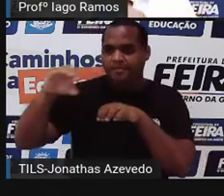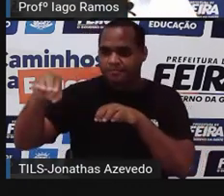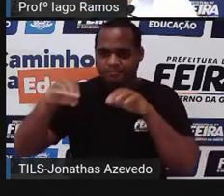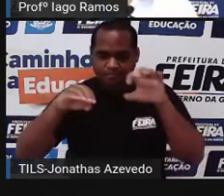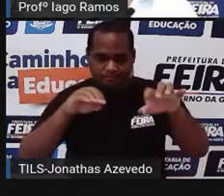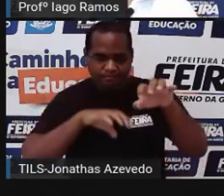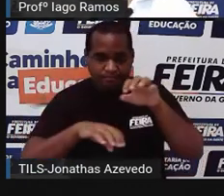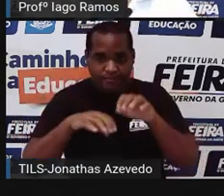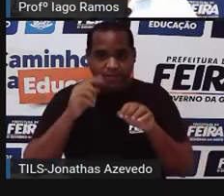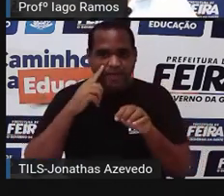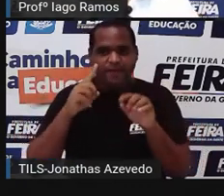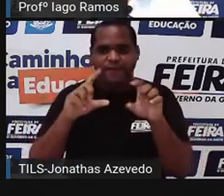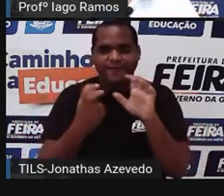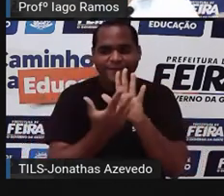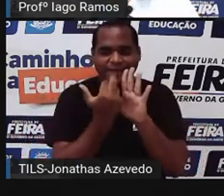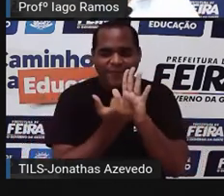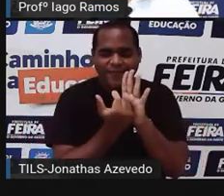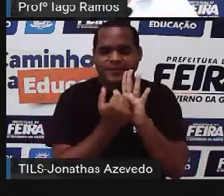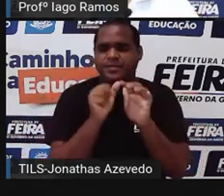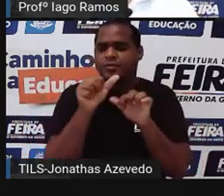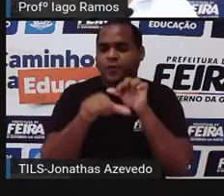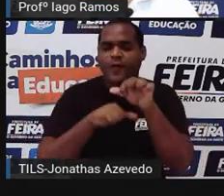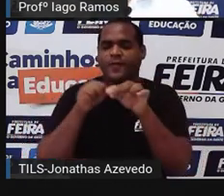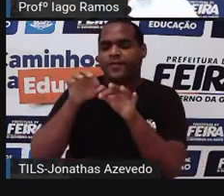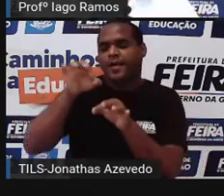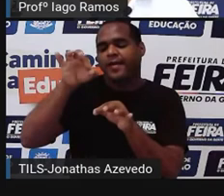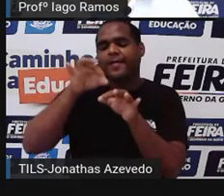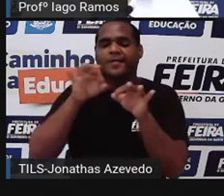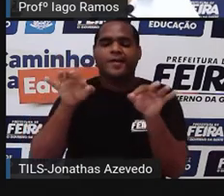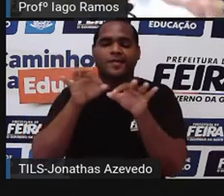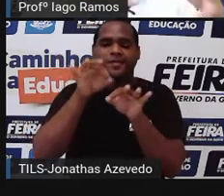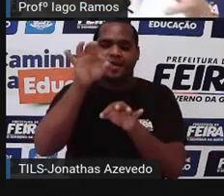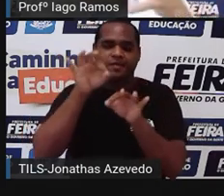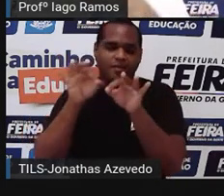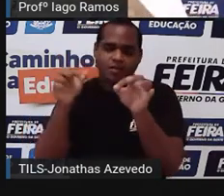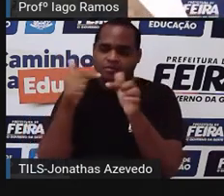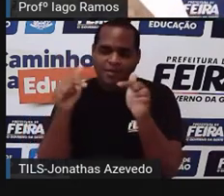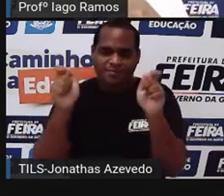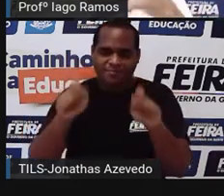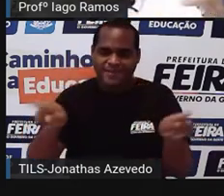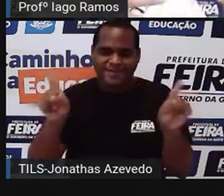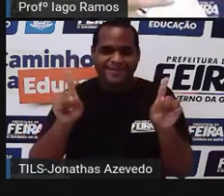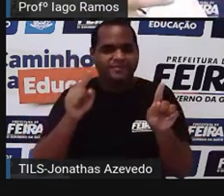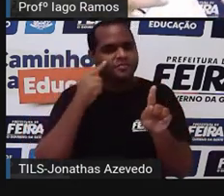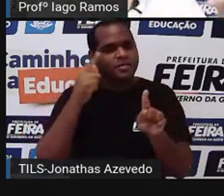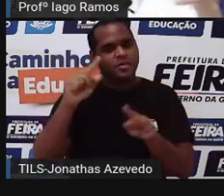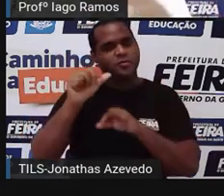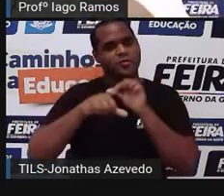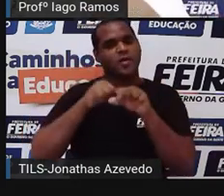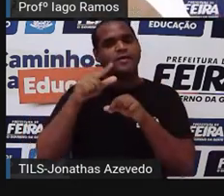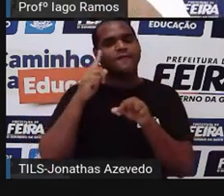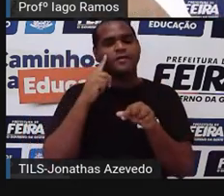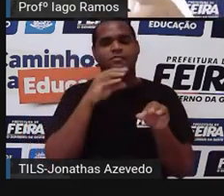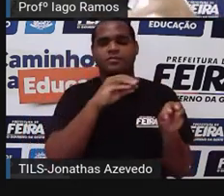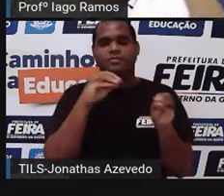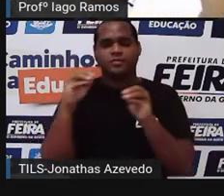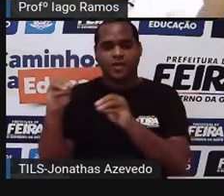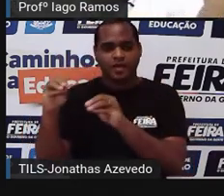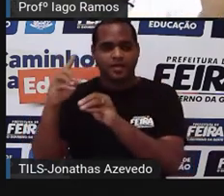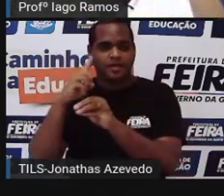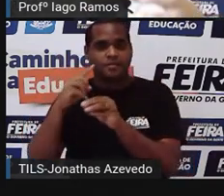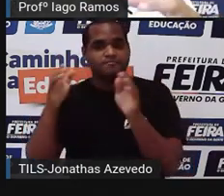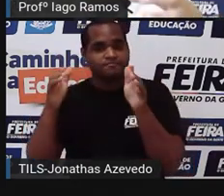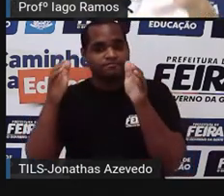deslocar aquela figura sem mudar as medidas dela e para deslocar a gente precisa de uma